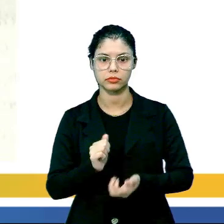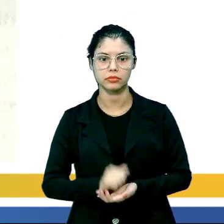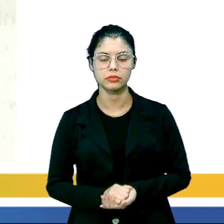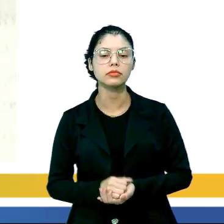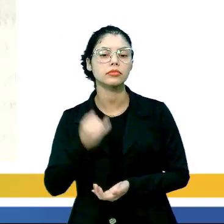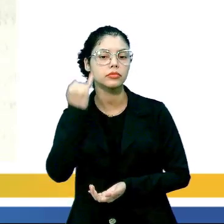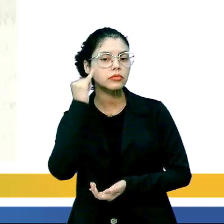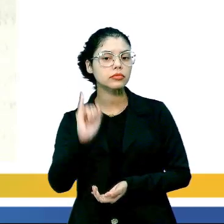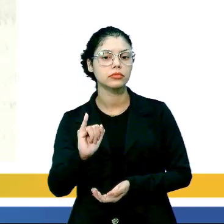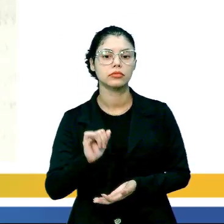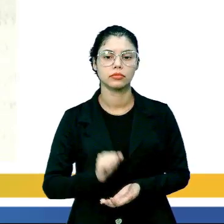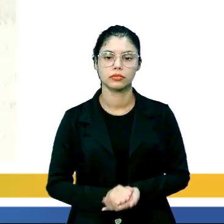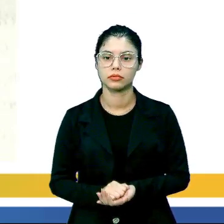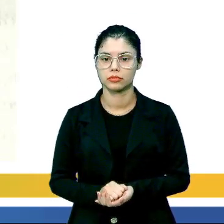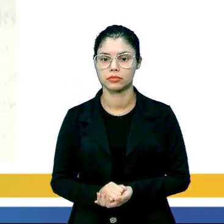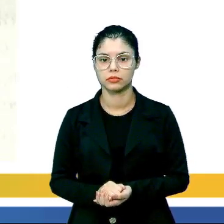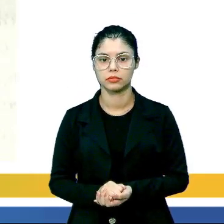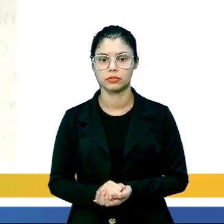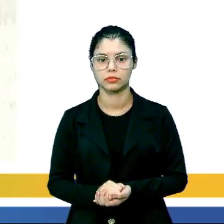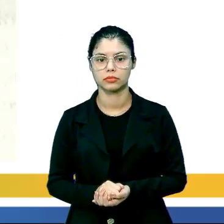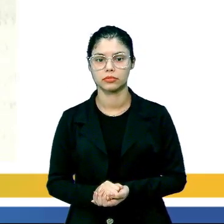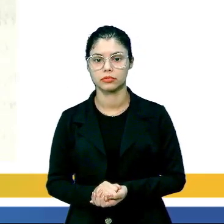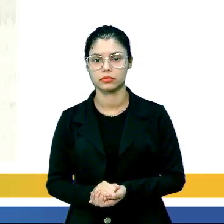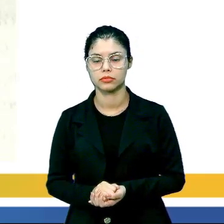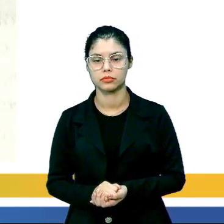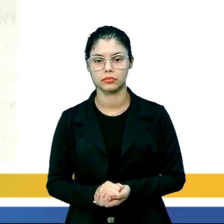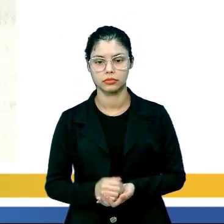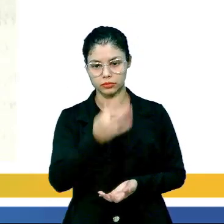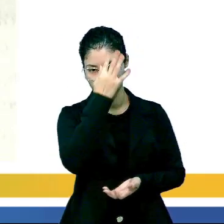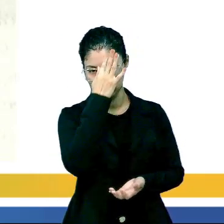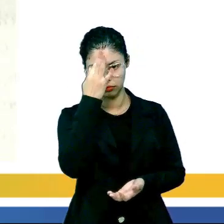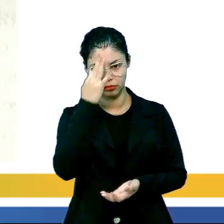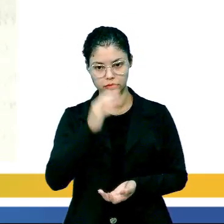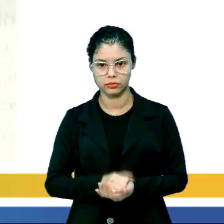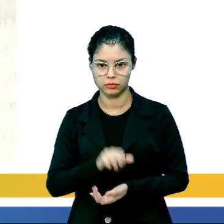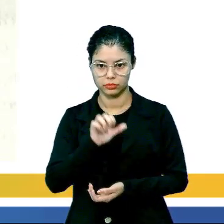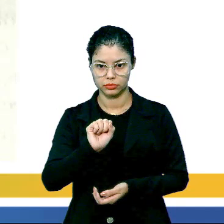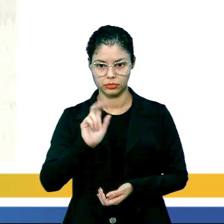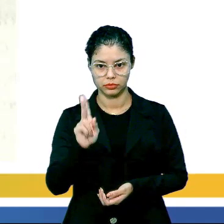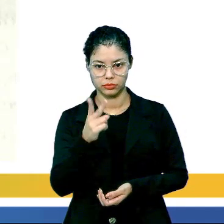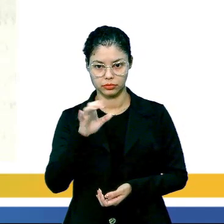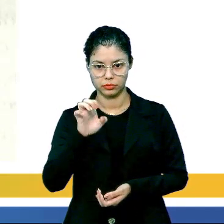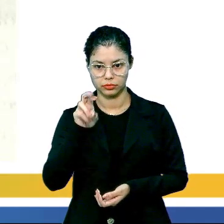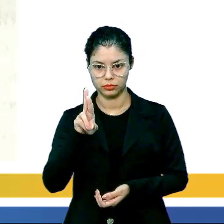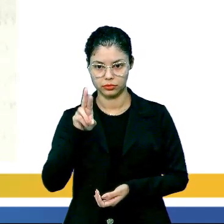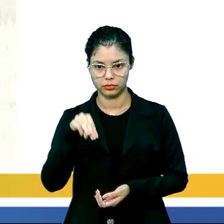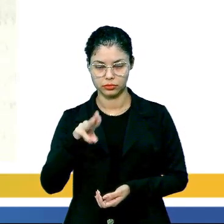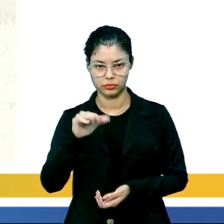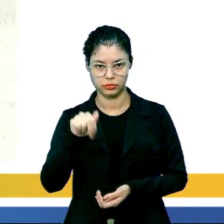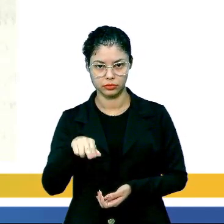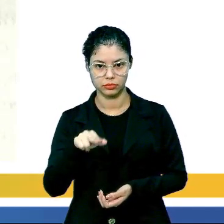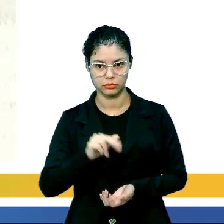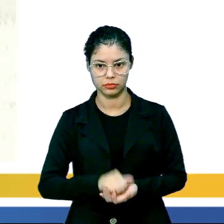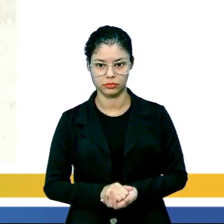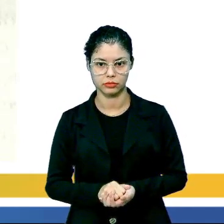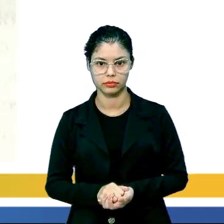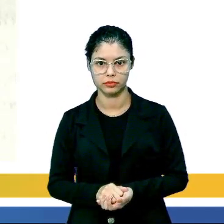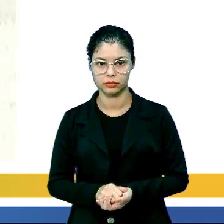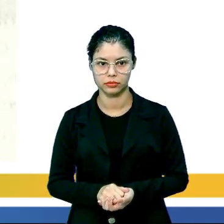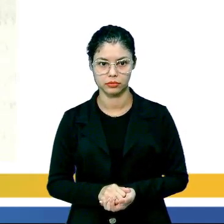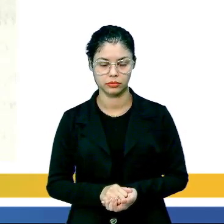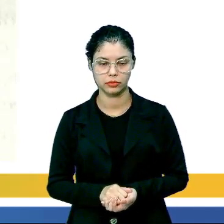a alternativa que se adapta às ideias dos filósofos e da